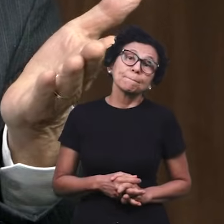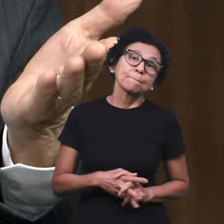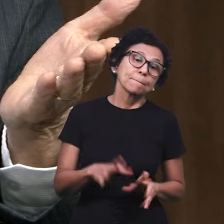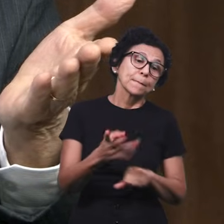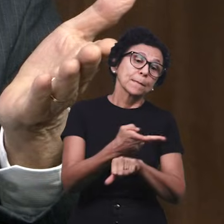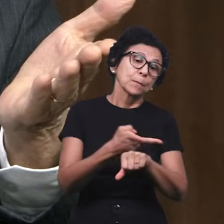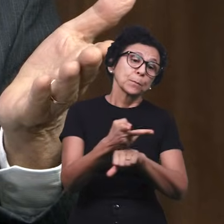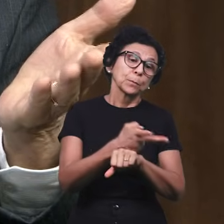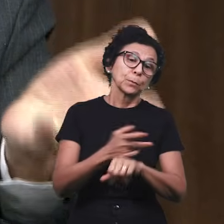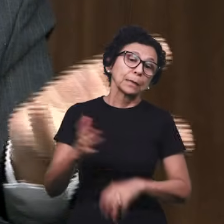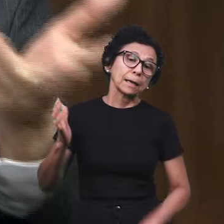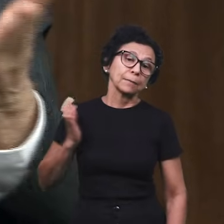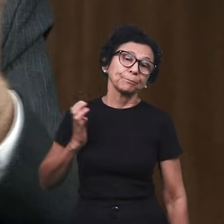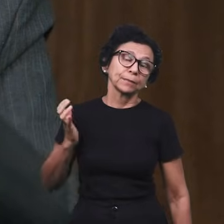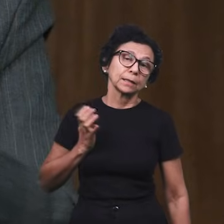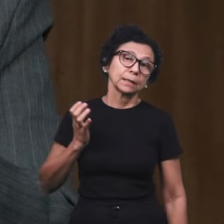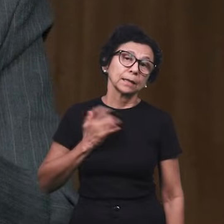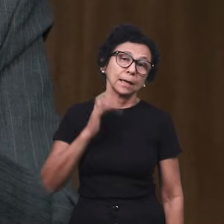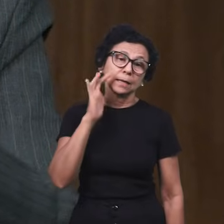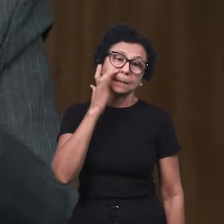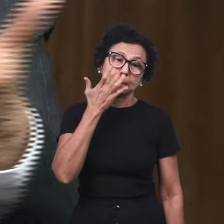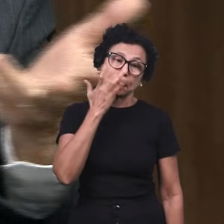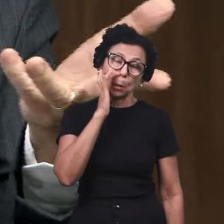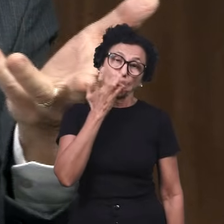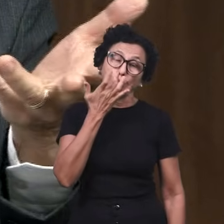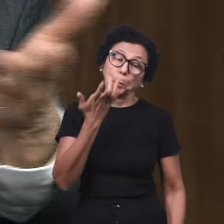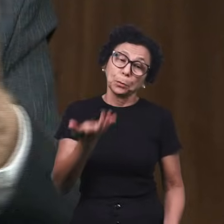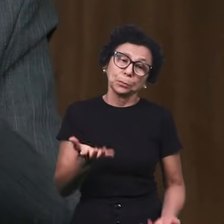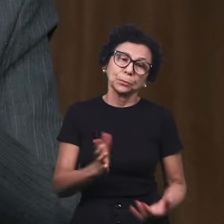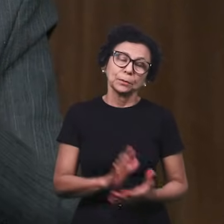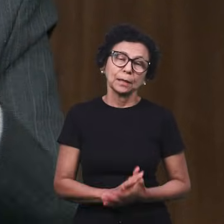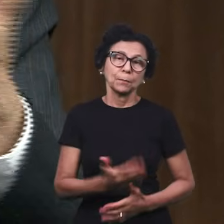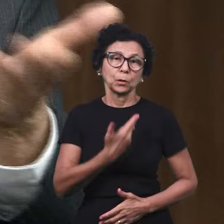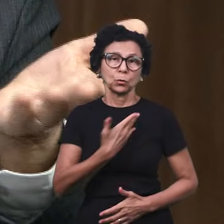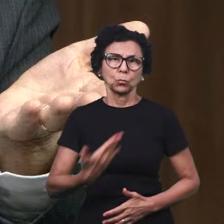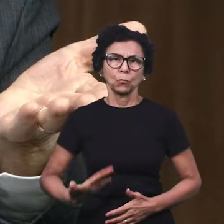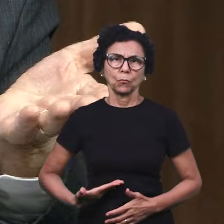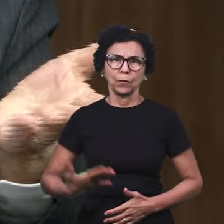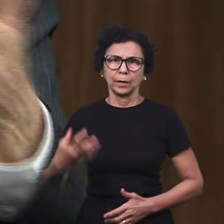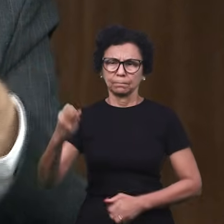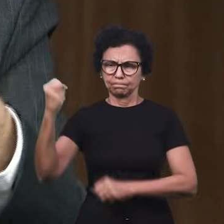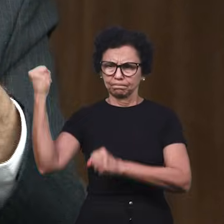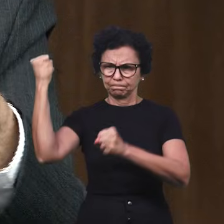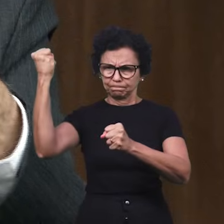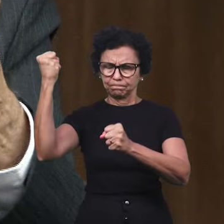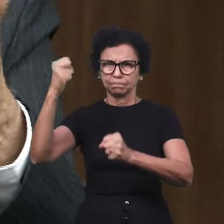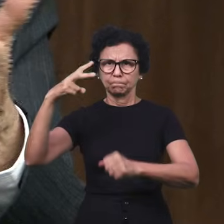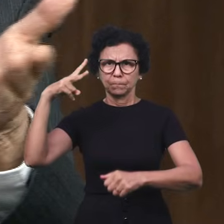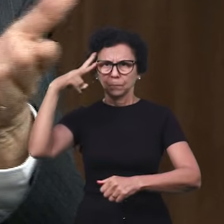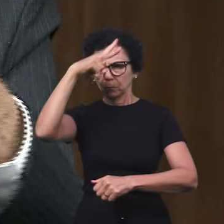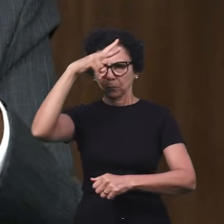riquezas para fortalecer o poder do governo,